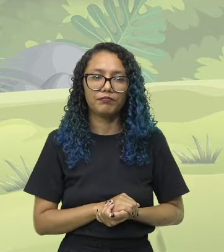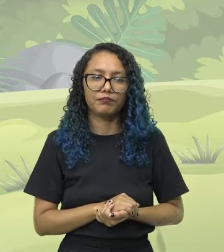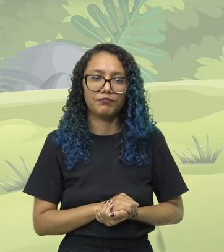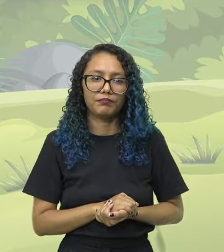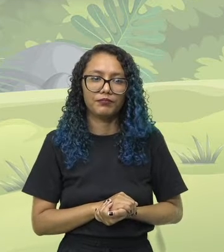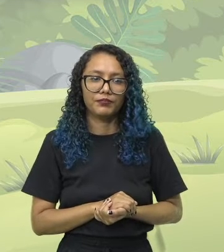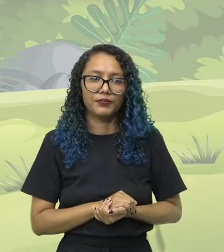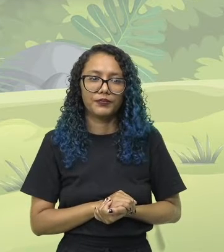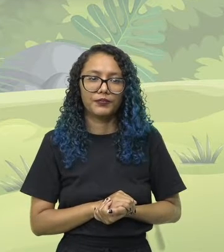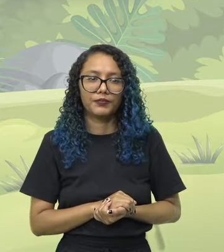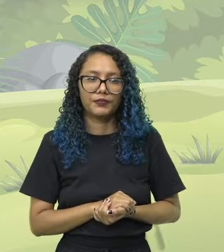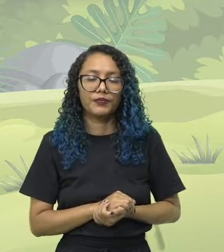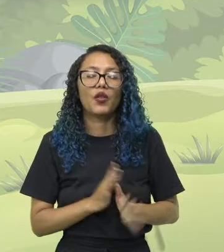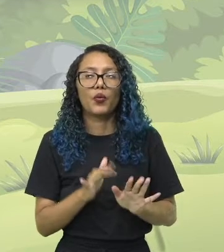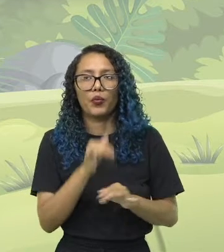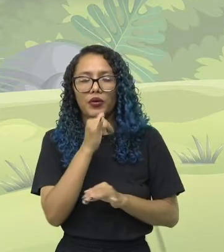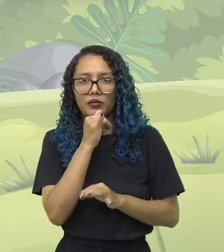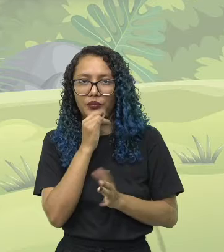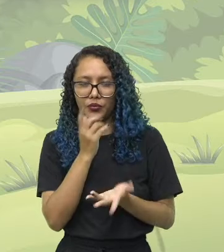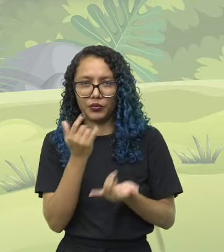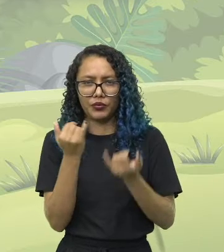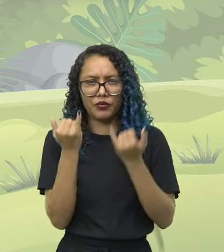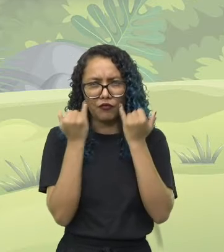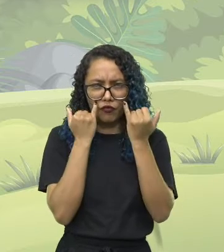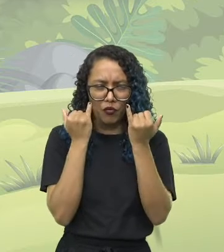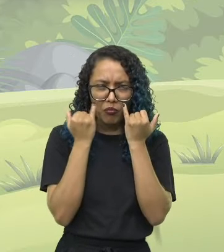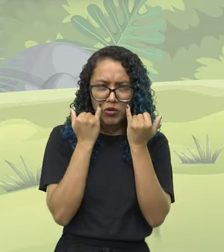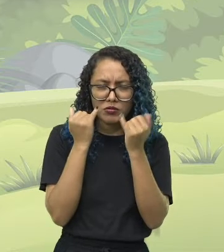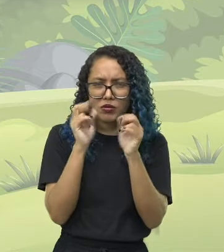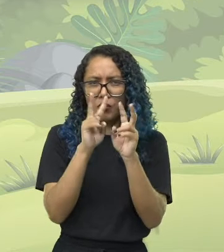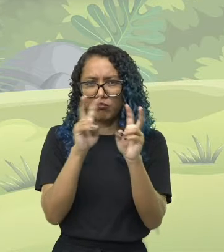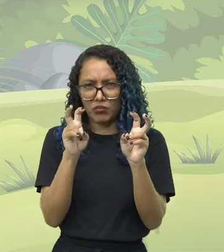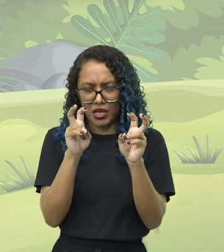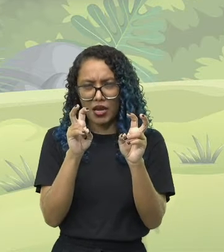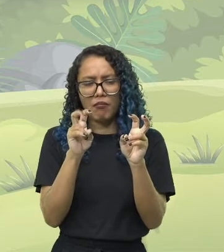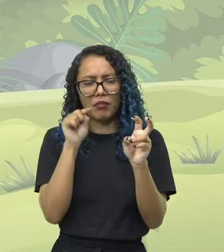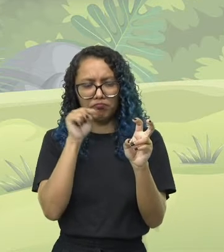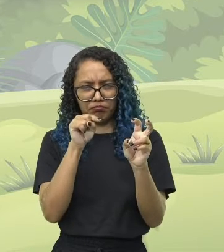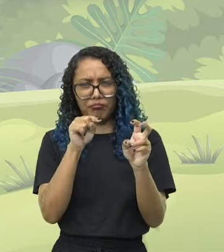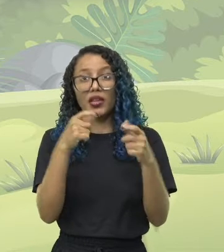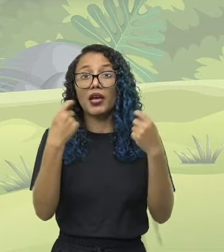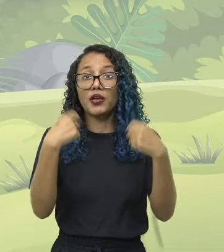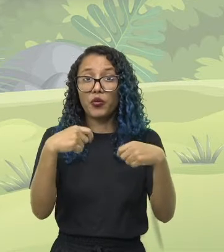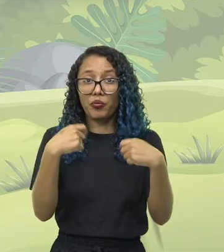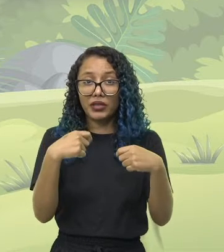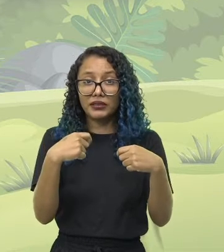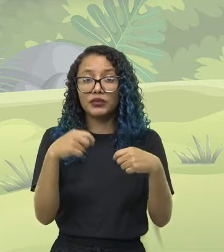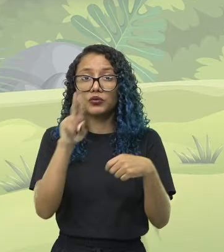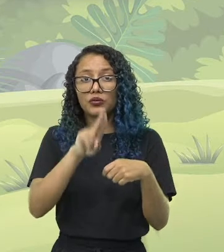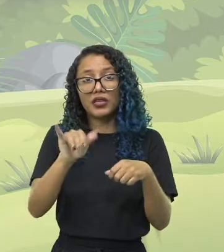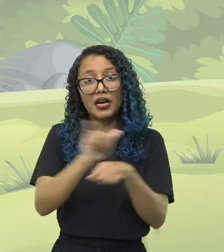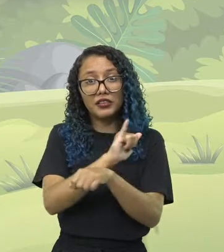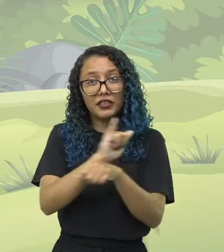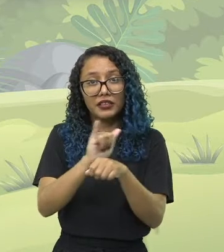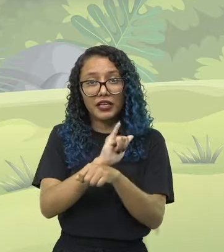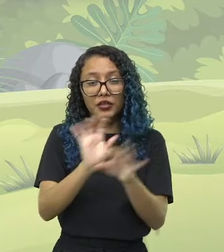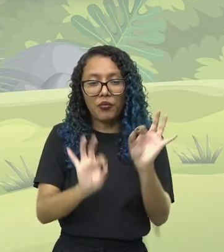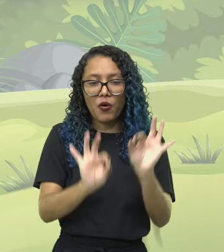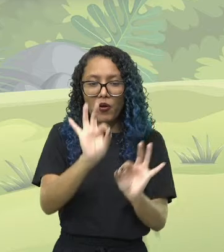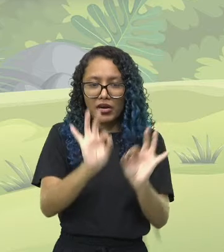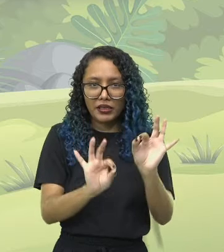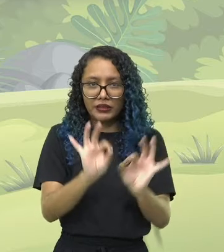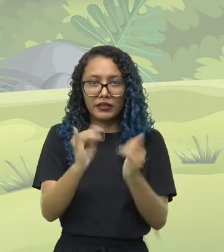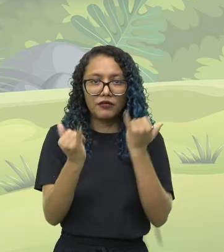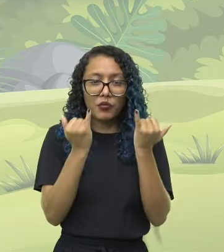Então, eu tenho uma informação e eu utilizo recursos, né, para articular essas